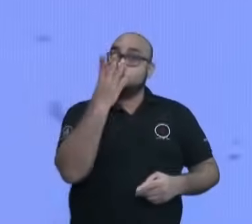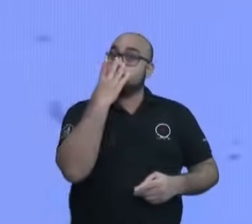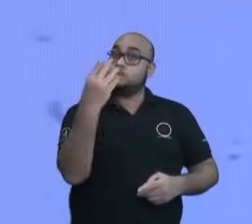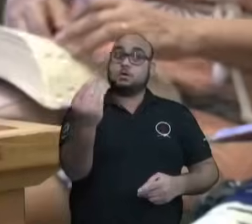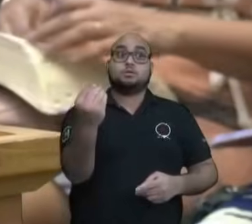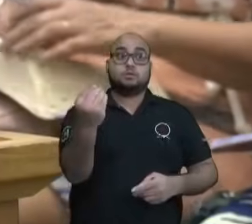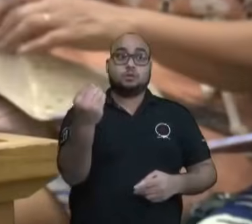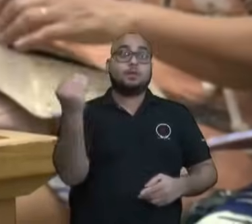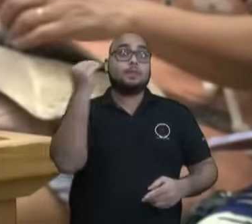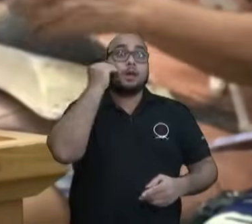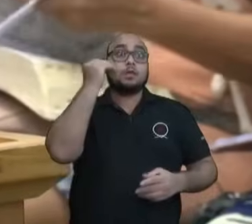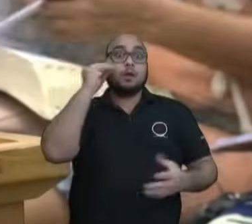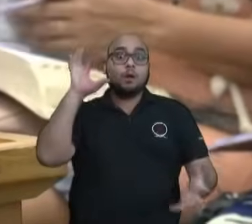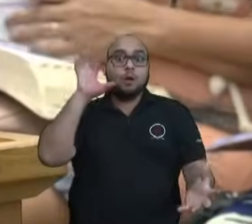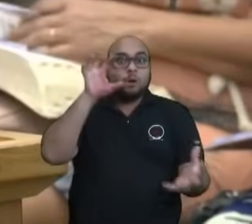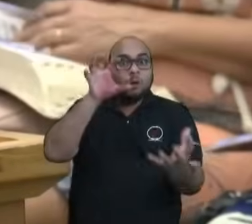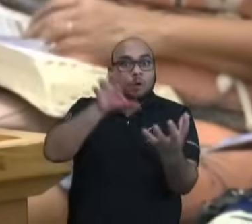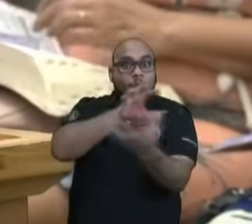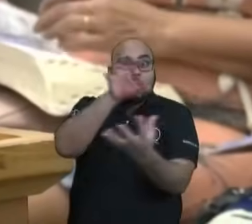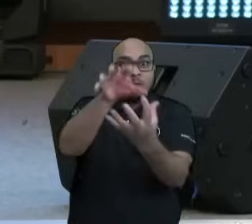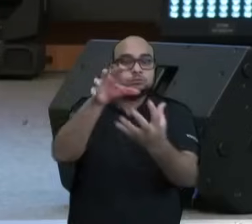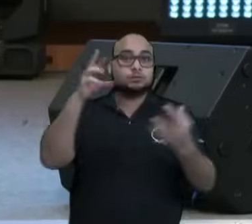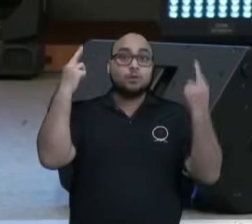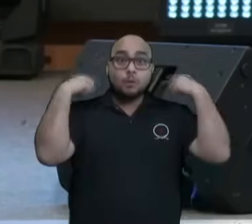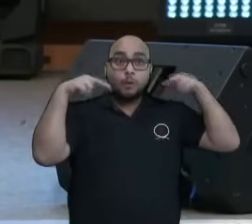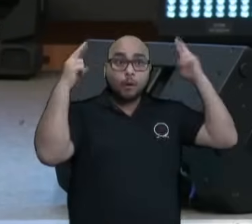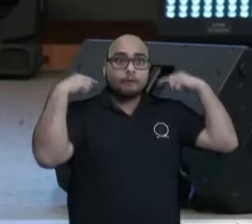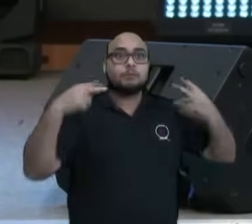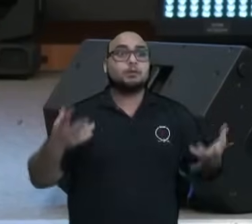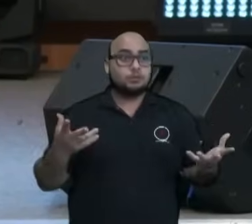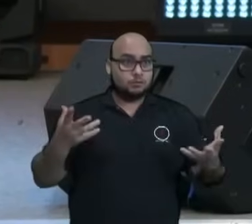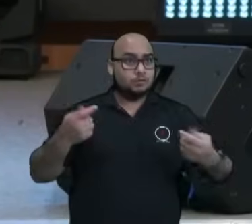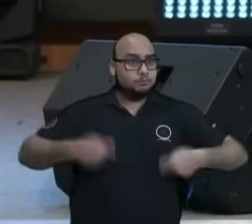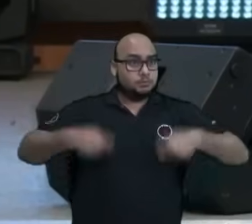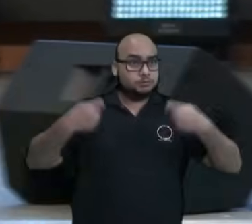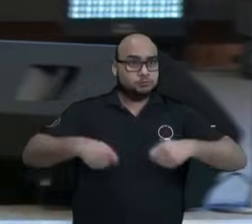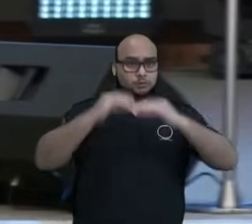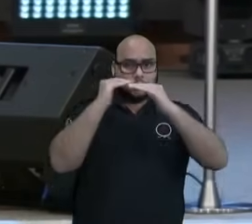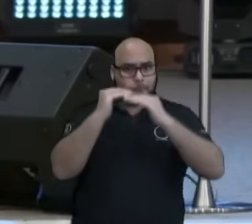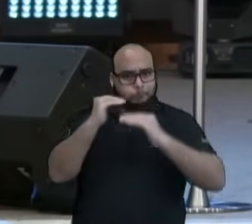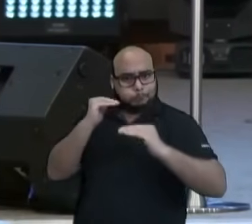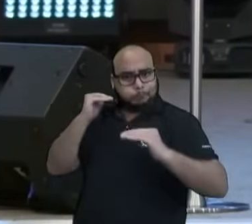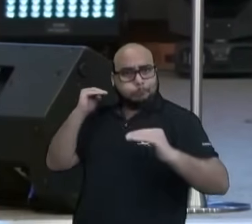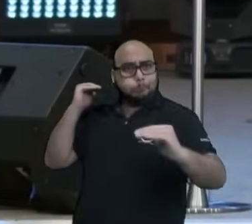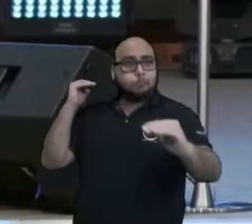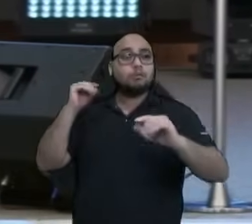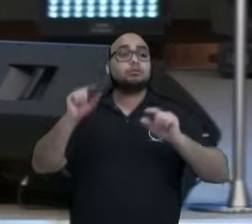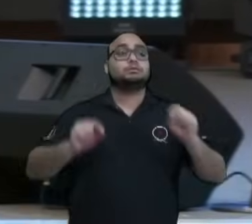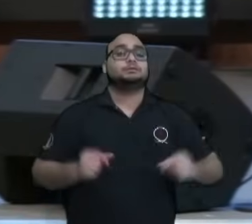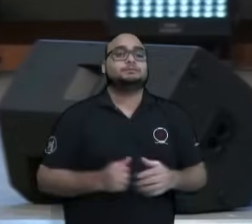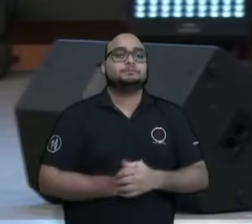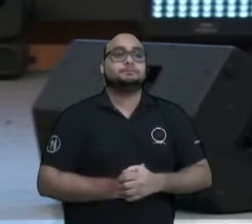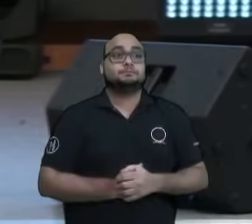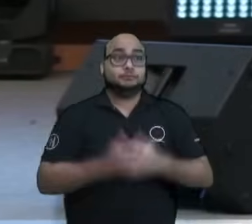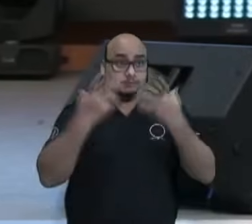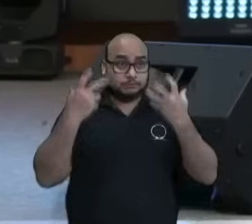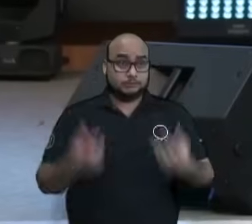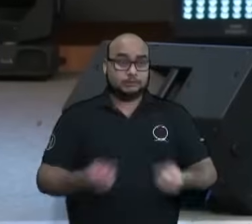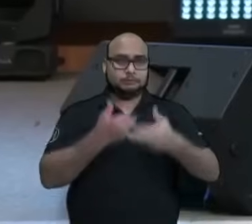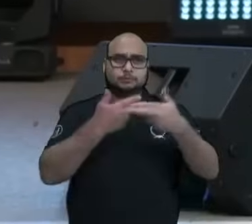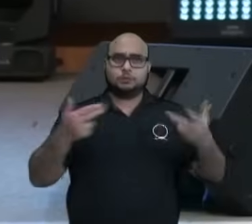ovelha para você não ser inconstante para você não cair em roda de gente que não